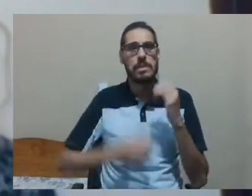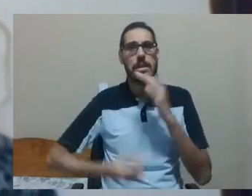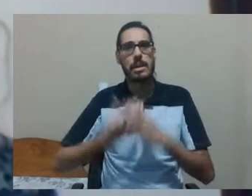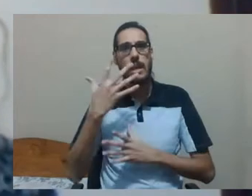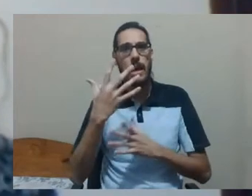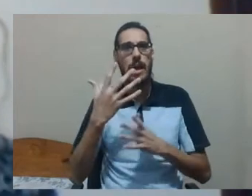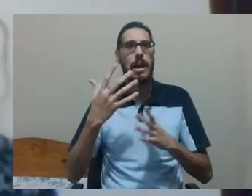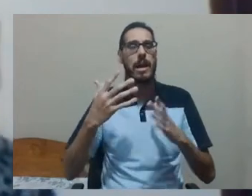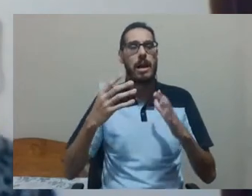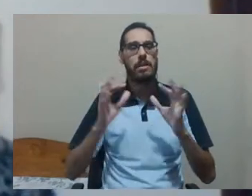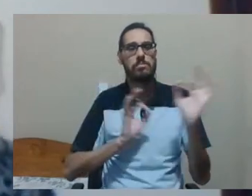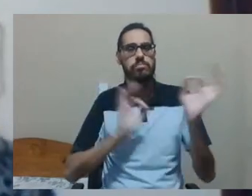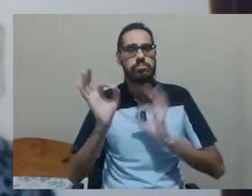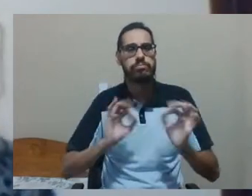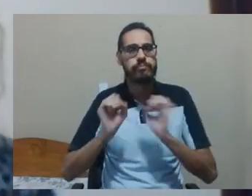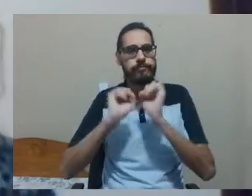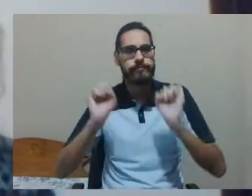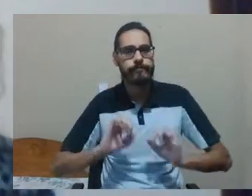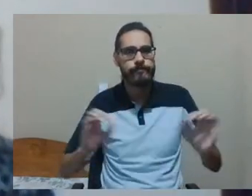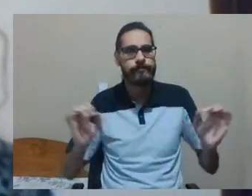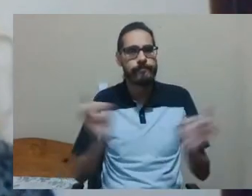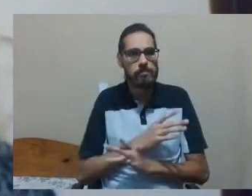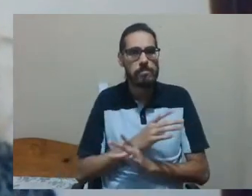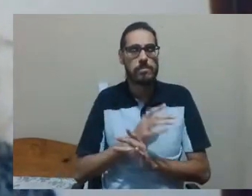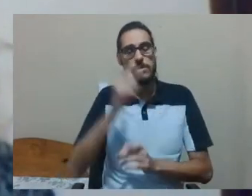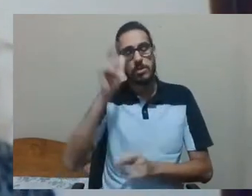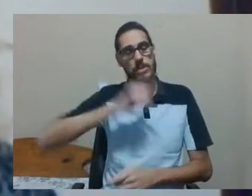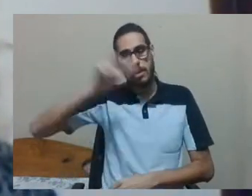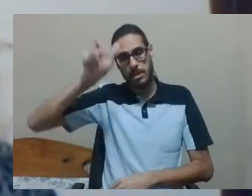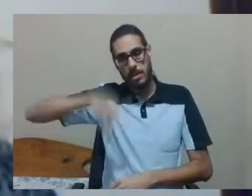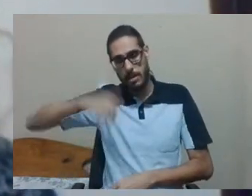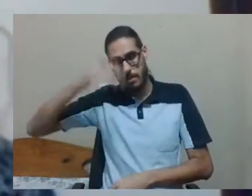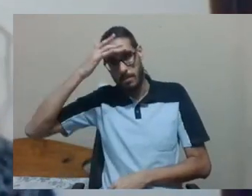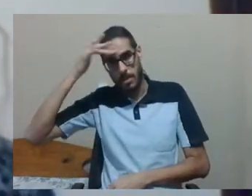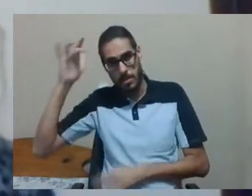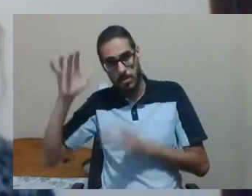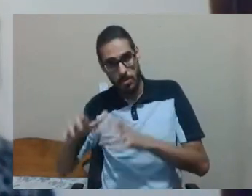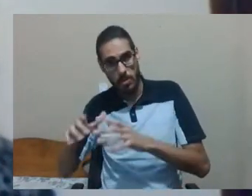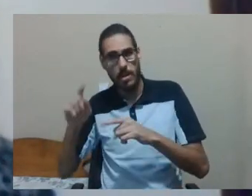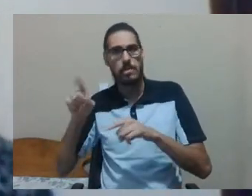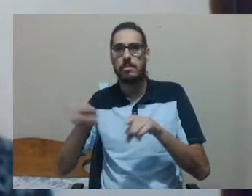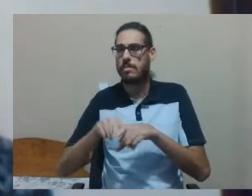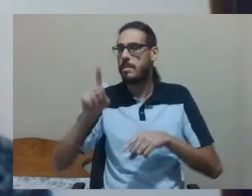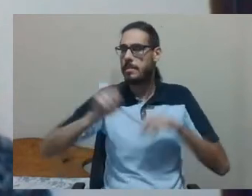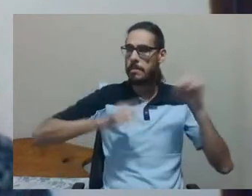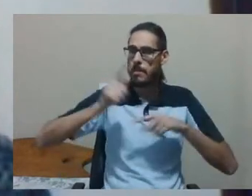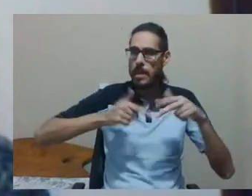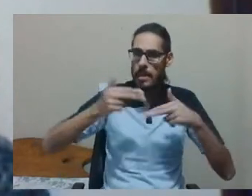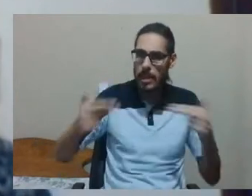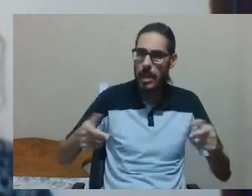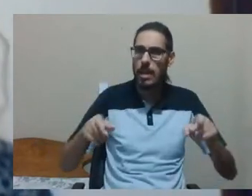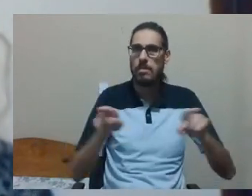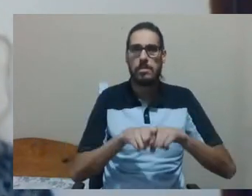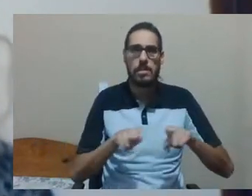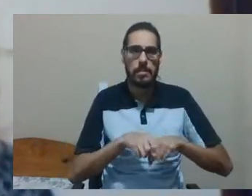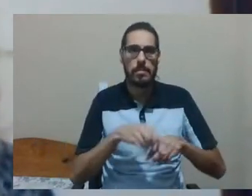comissão, em termos de pessoas, em termos de equipamentos, em termos de programas que